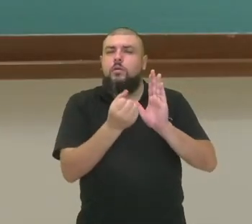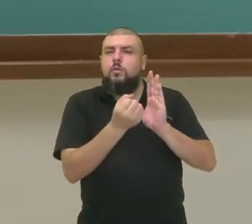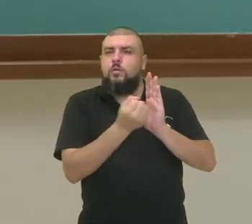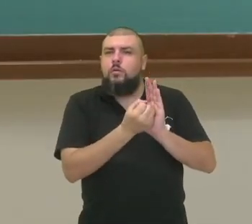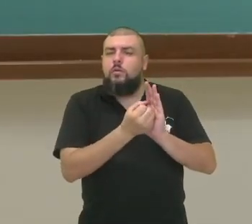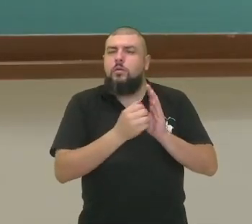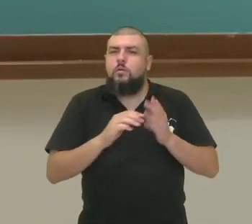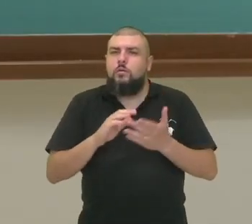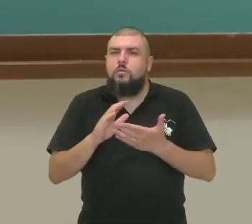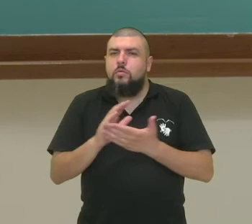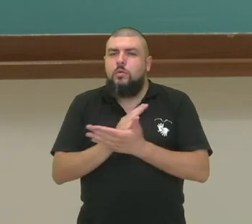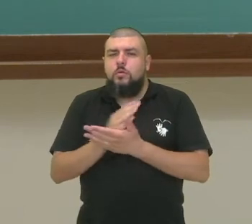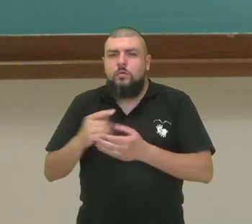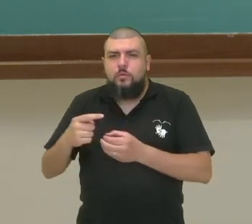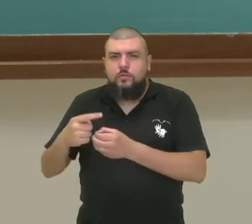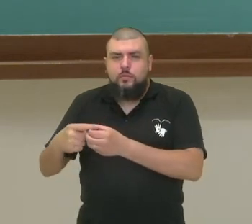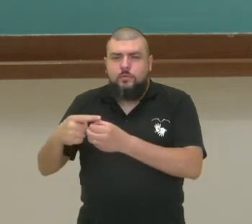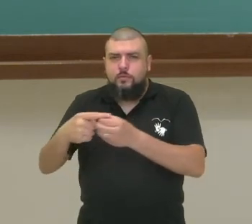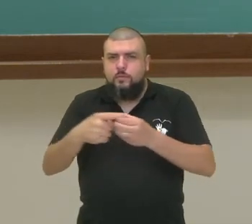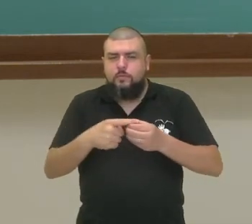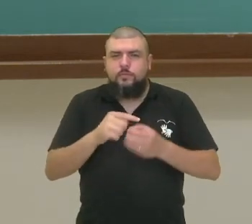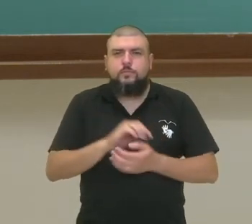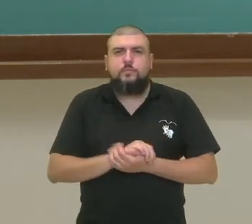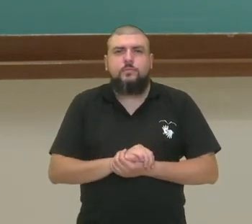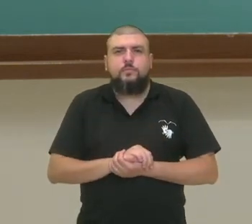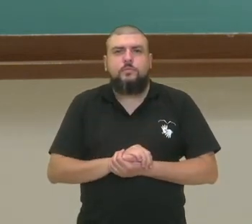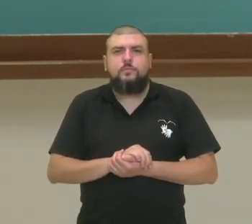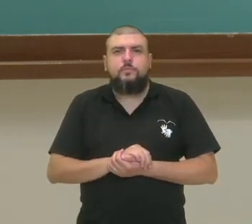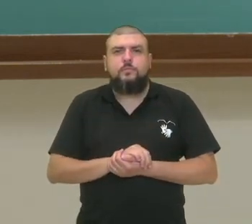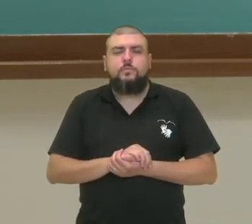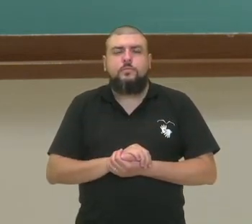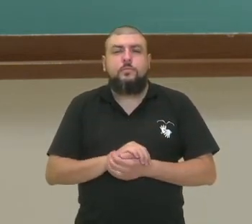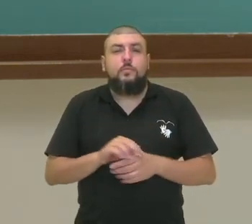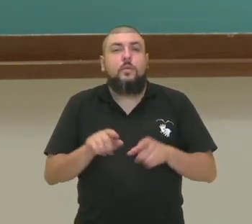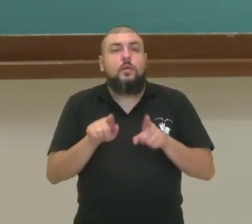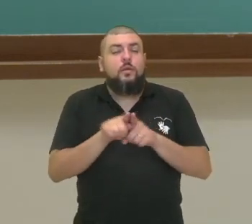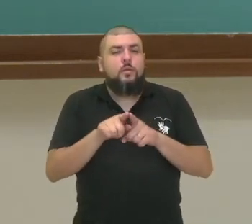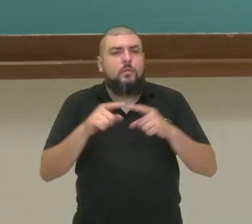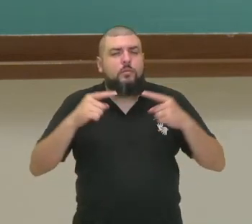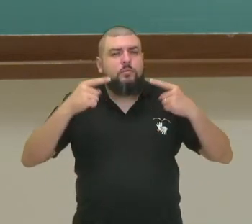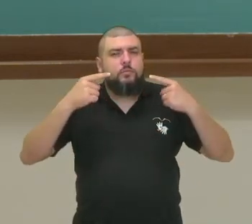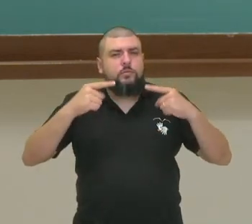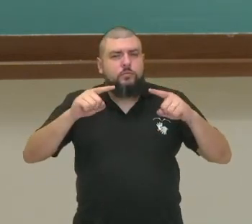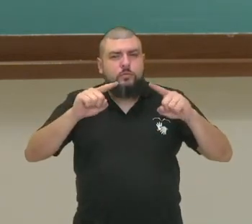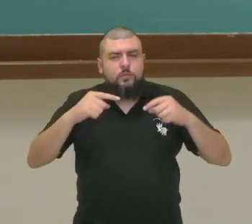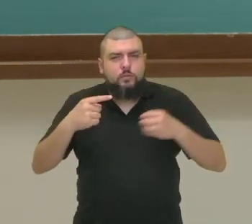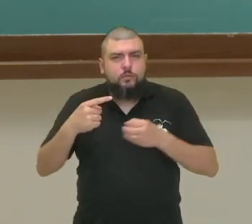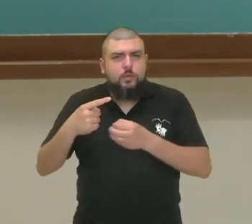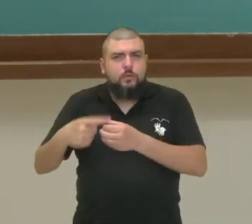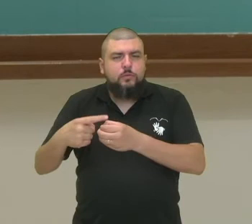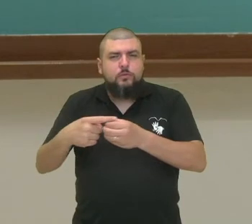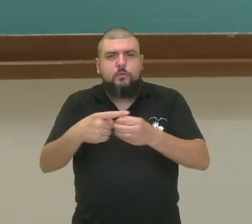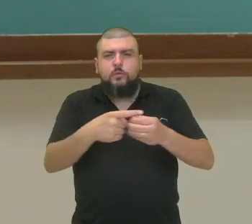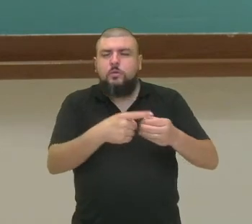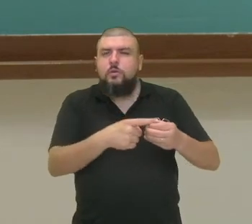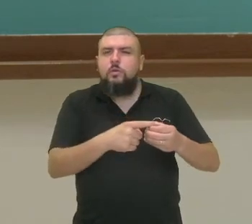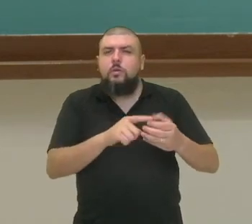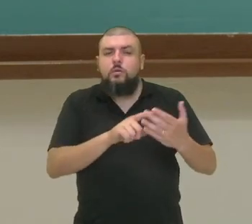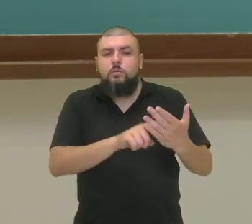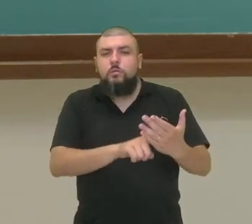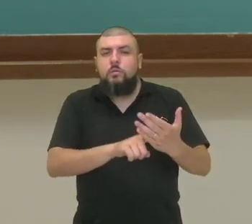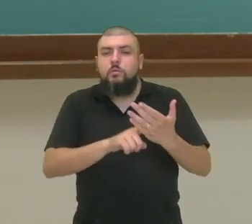municipais. Vejam só, os hinos municipais também trazem curiosidades. A gente pode conhecer a